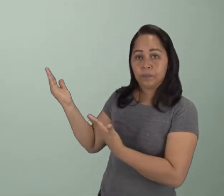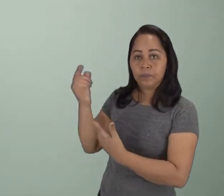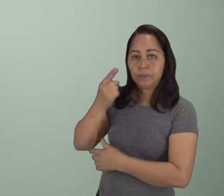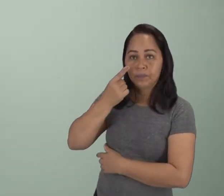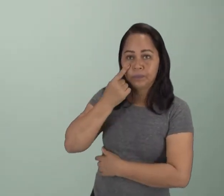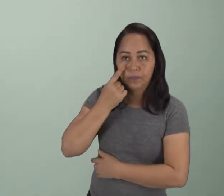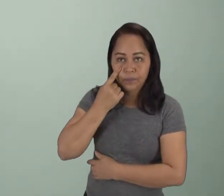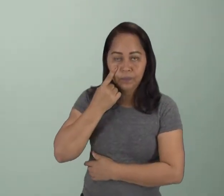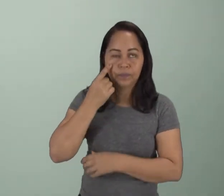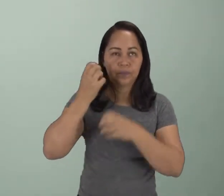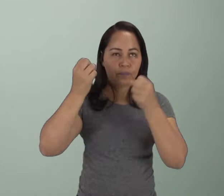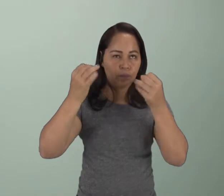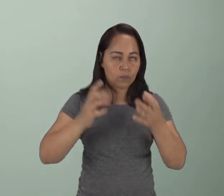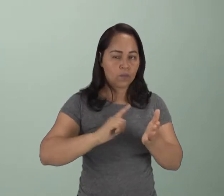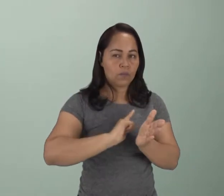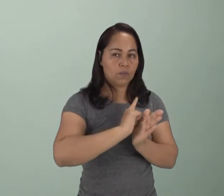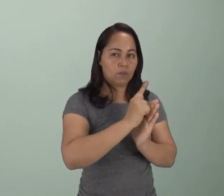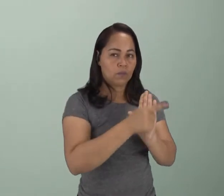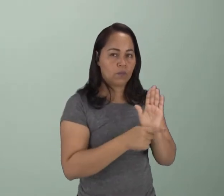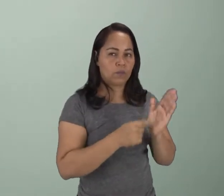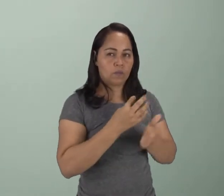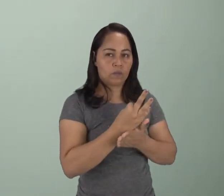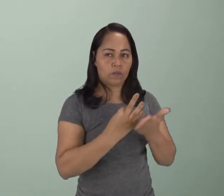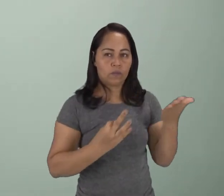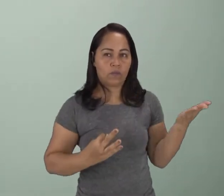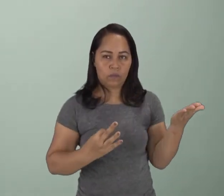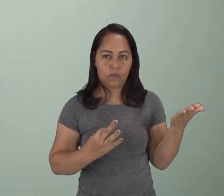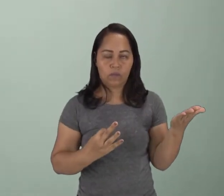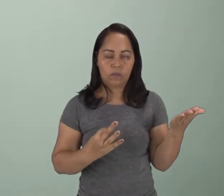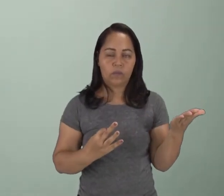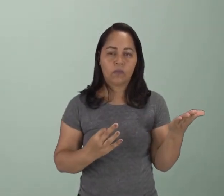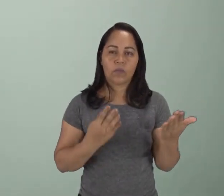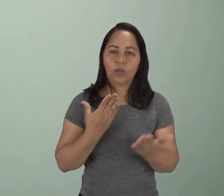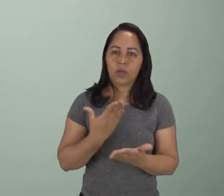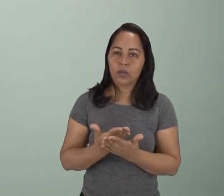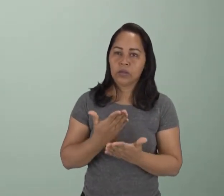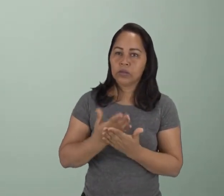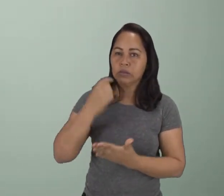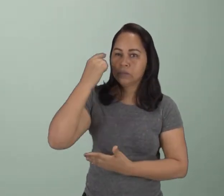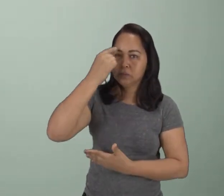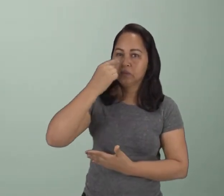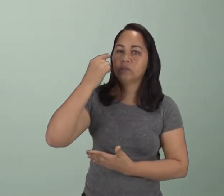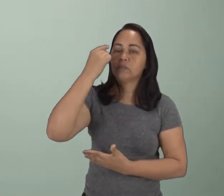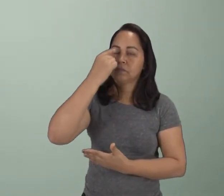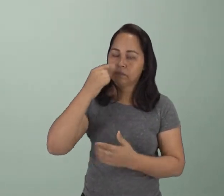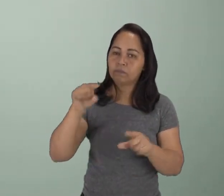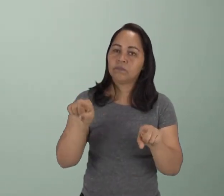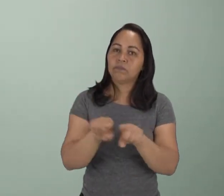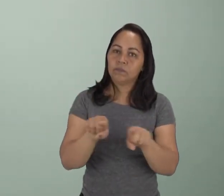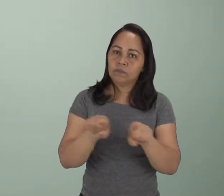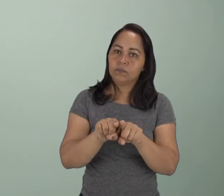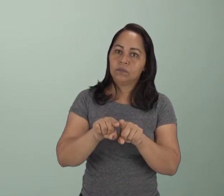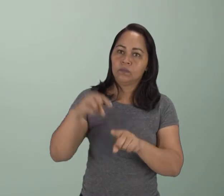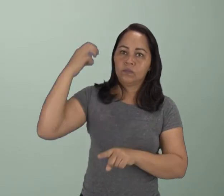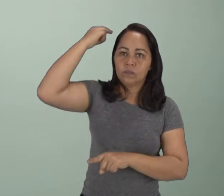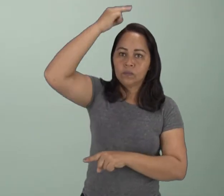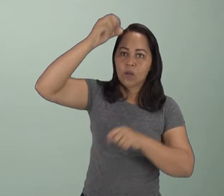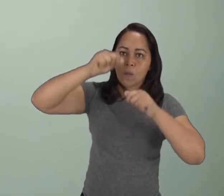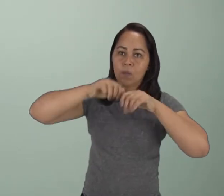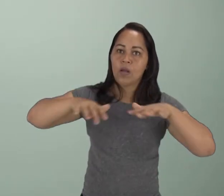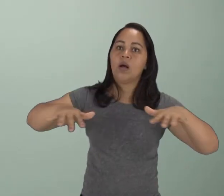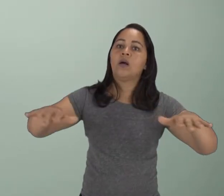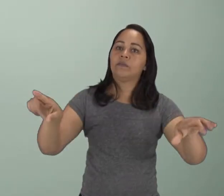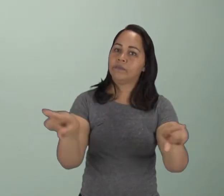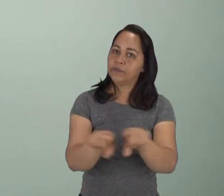da disciplina de língua portuguesa e vamos estudar dentro do espanhol também, porque permeiam pela língua latina. O que